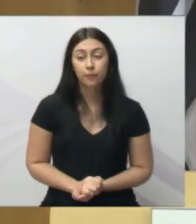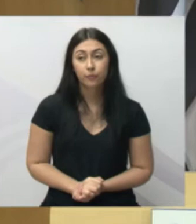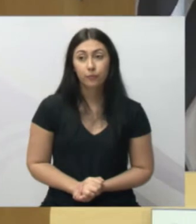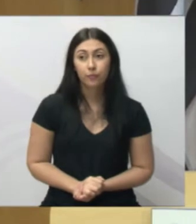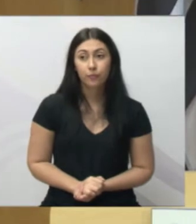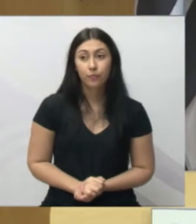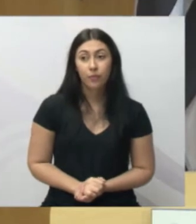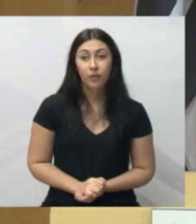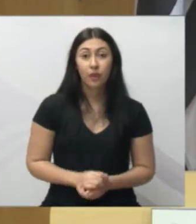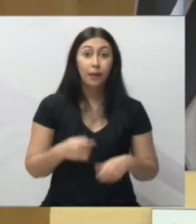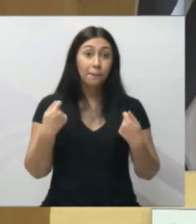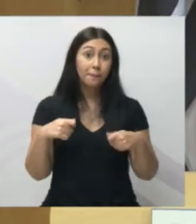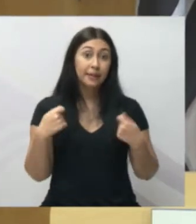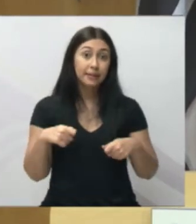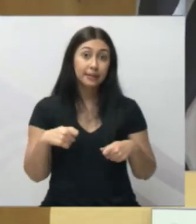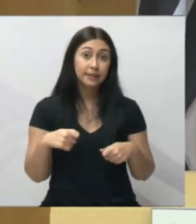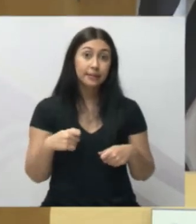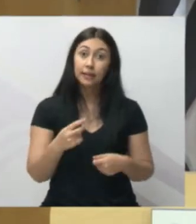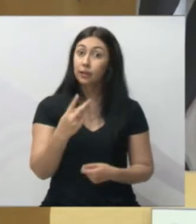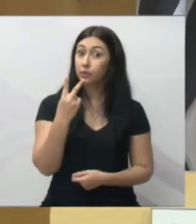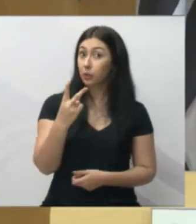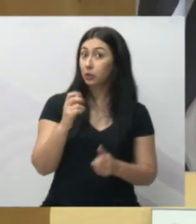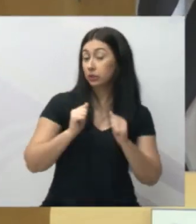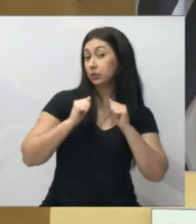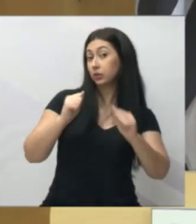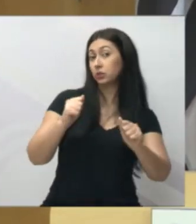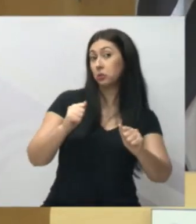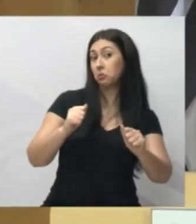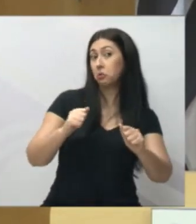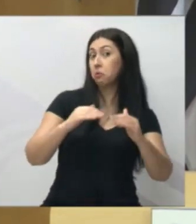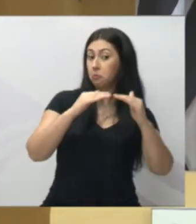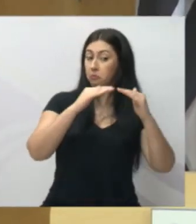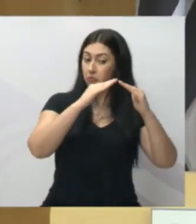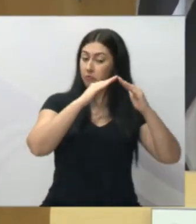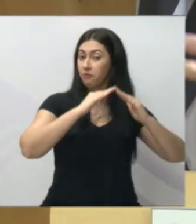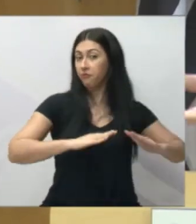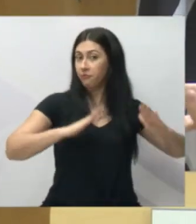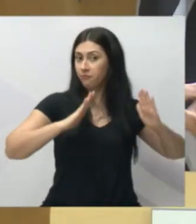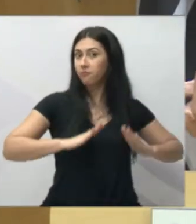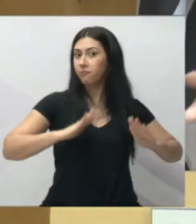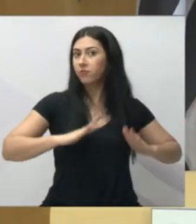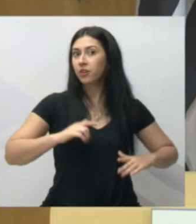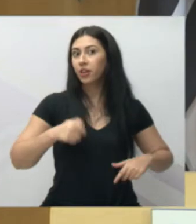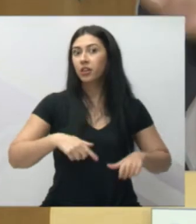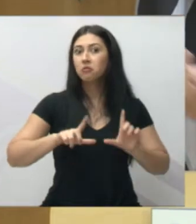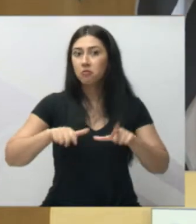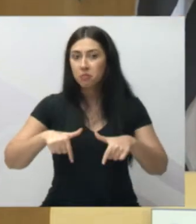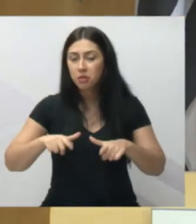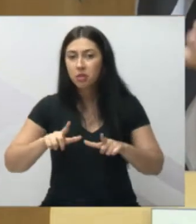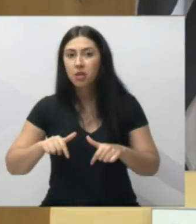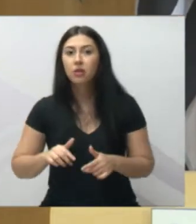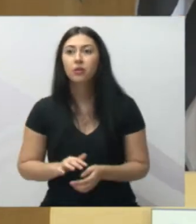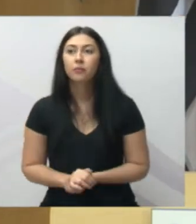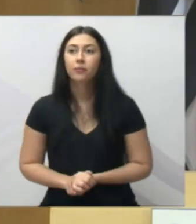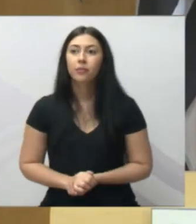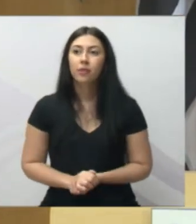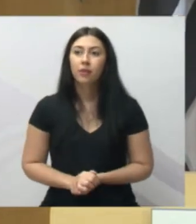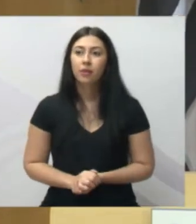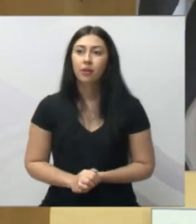que tem que ficar 2 no gabinete. E tem que ter 2, um para tirar foto e um para dirigir o carro, para a gente andar para tudo quanto é